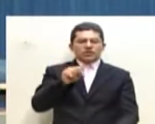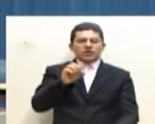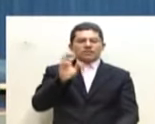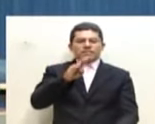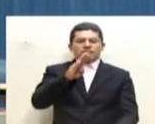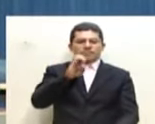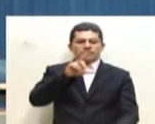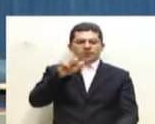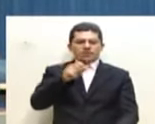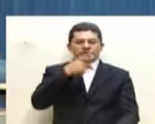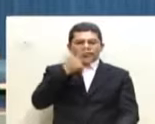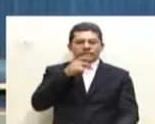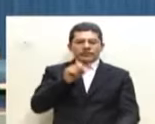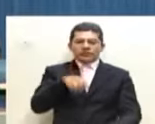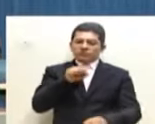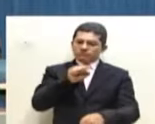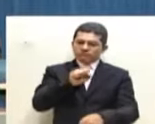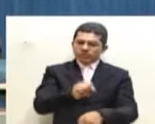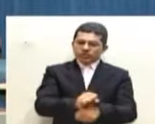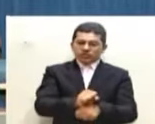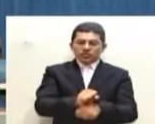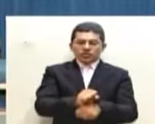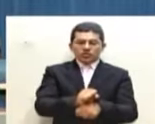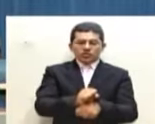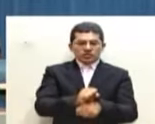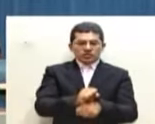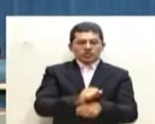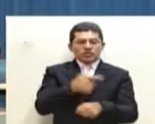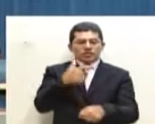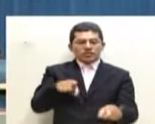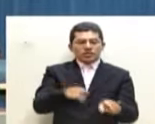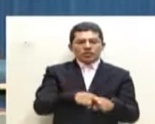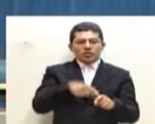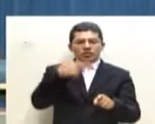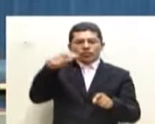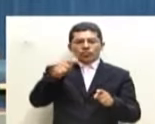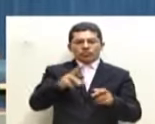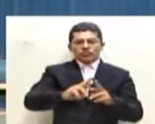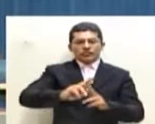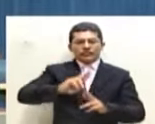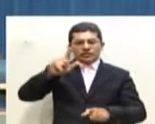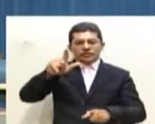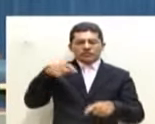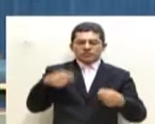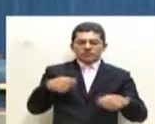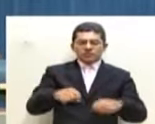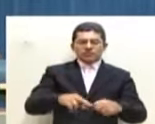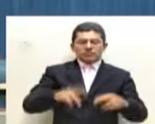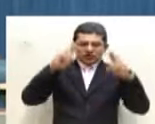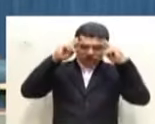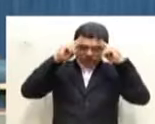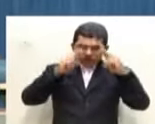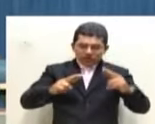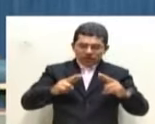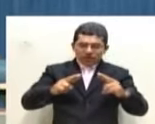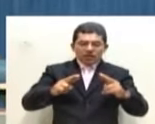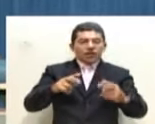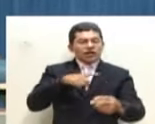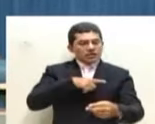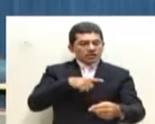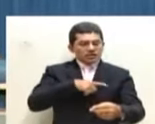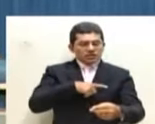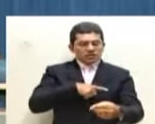parlamento sempre deve ser o freio e o contrapeso, a tendência autoritária do poder executivo, onde se